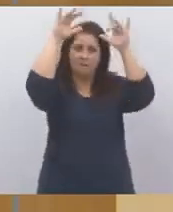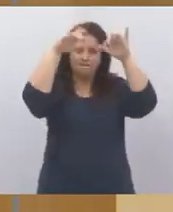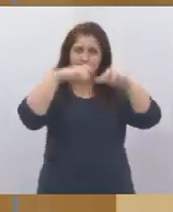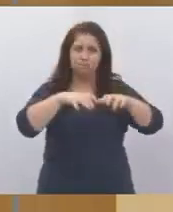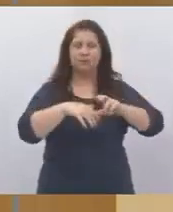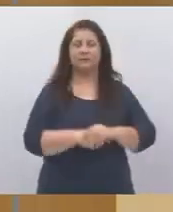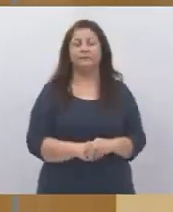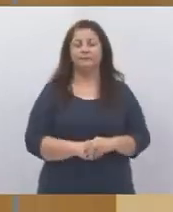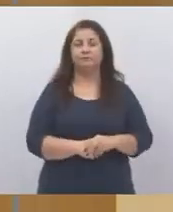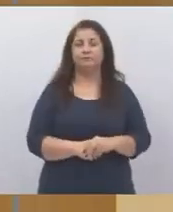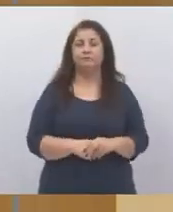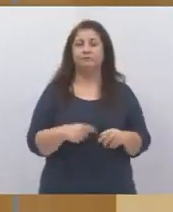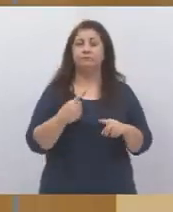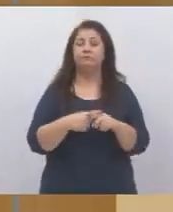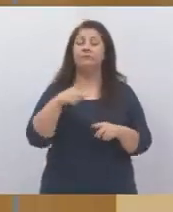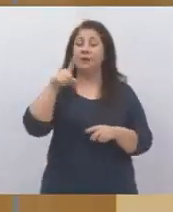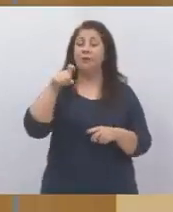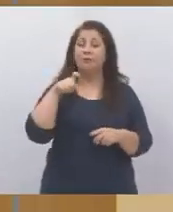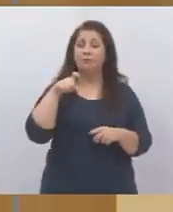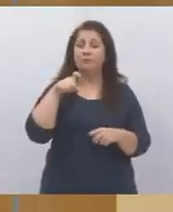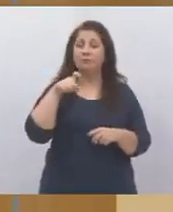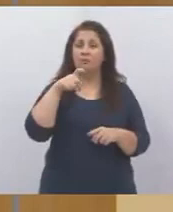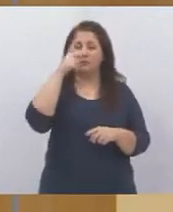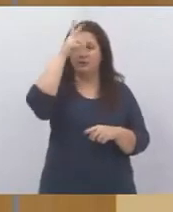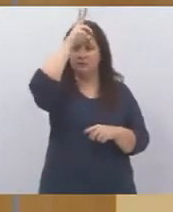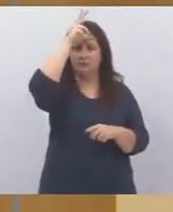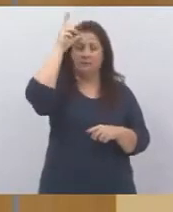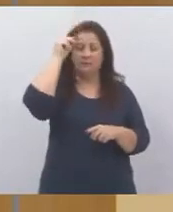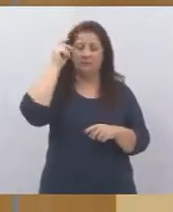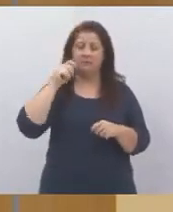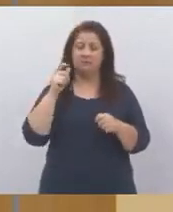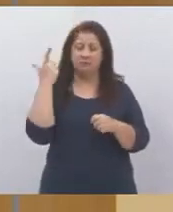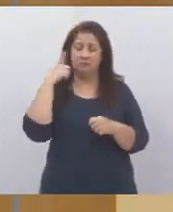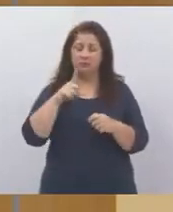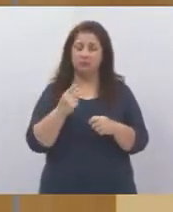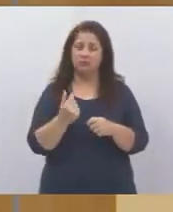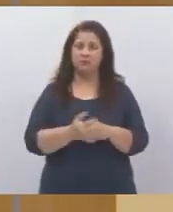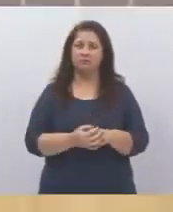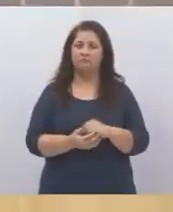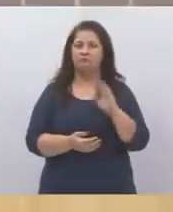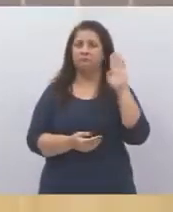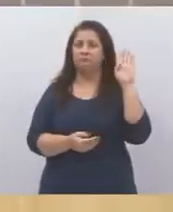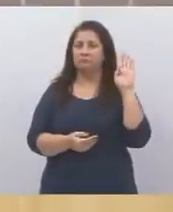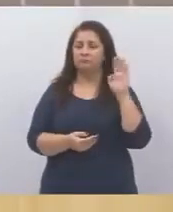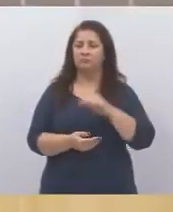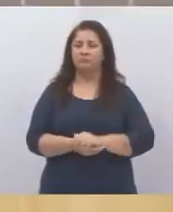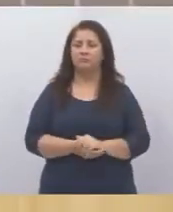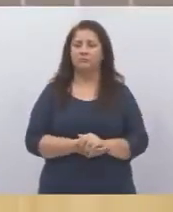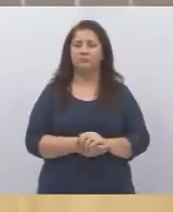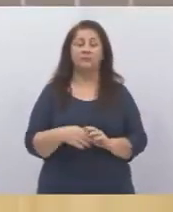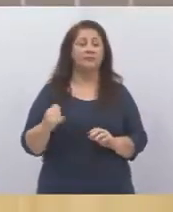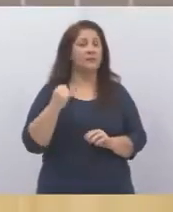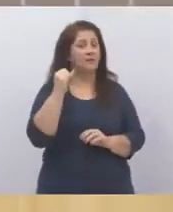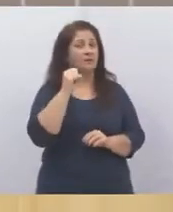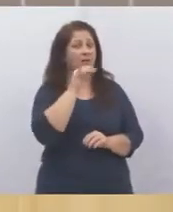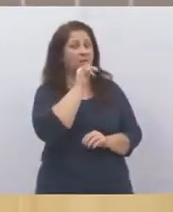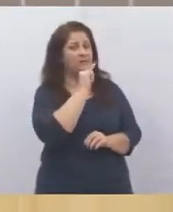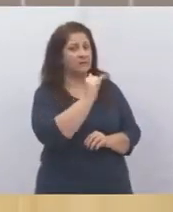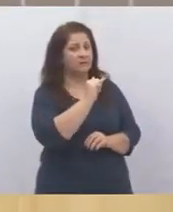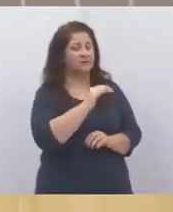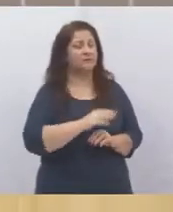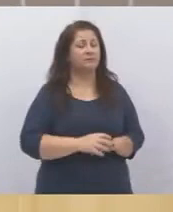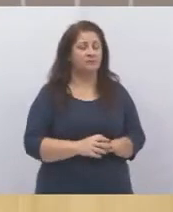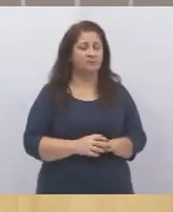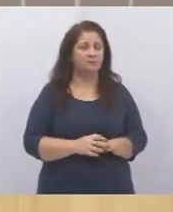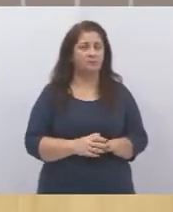conseguidos a época do ex-prefeito Hamilton pode falar o bom é Vereador é importante destacar o seguinte né